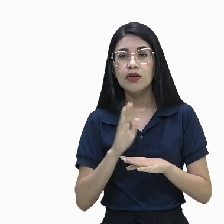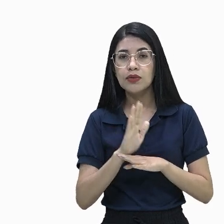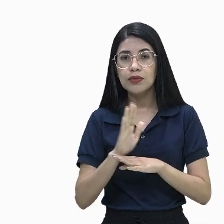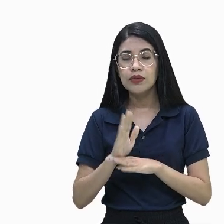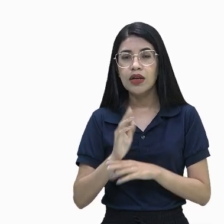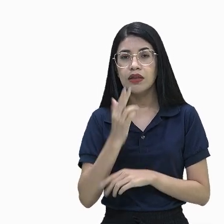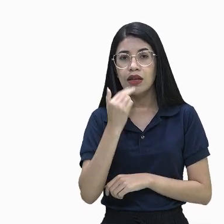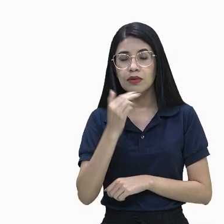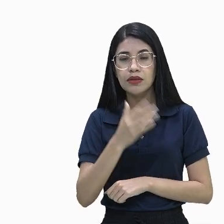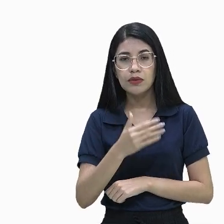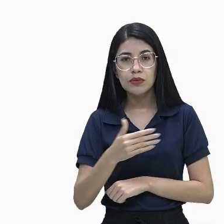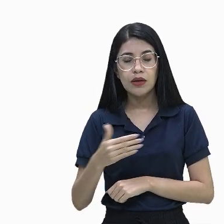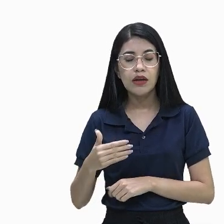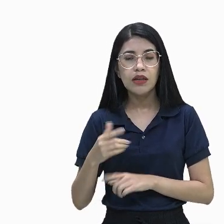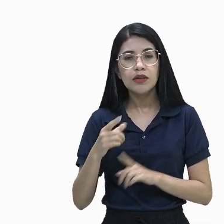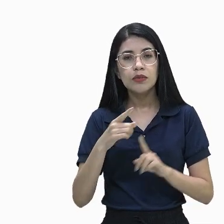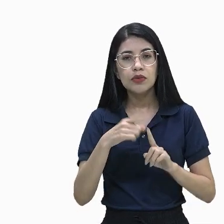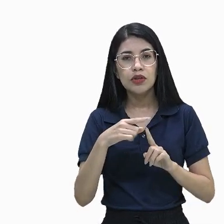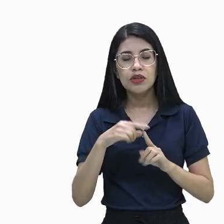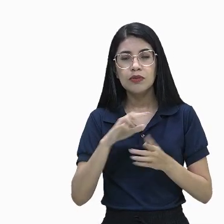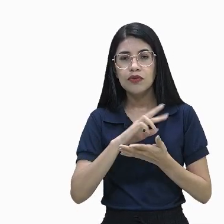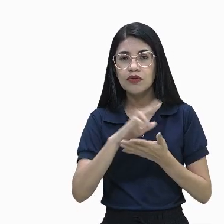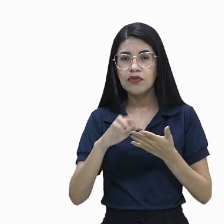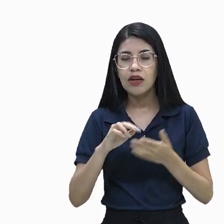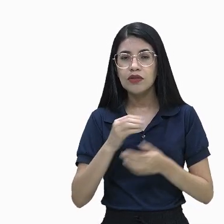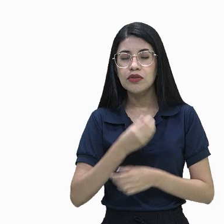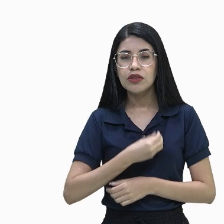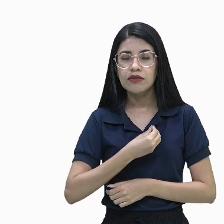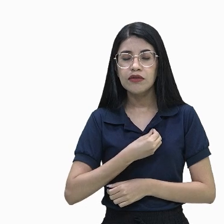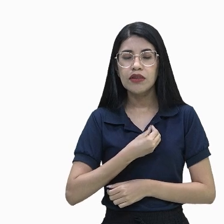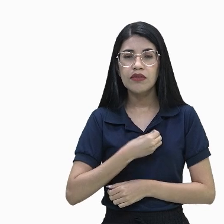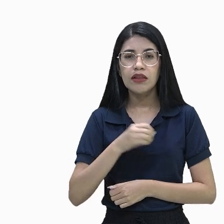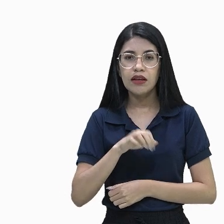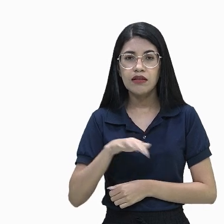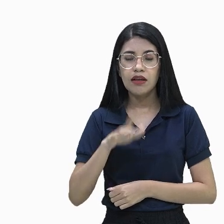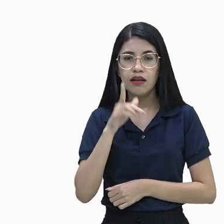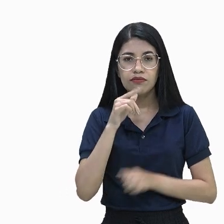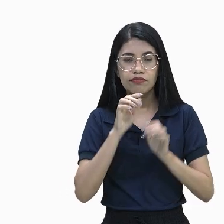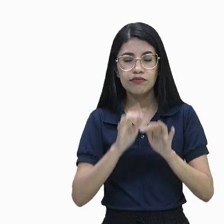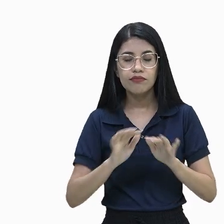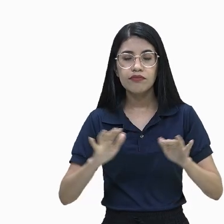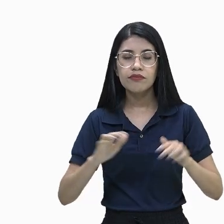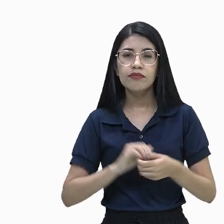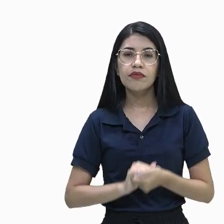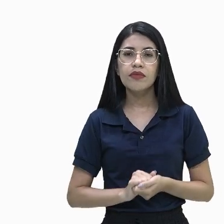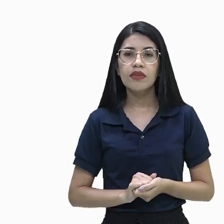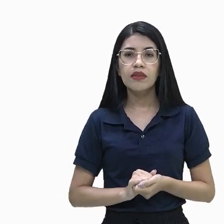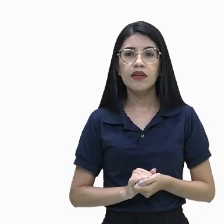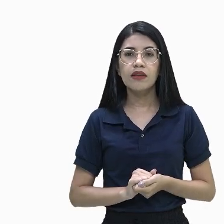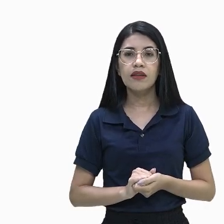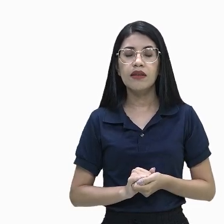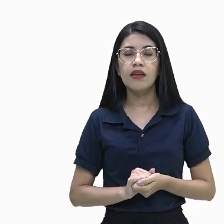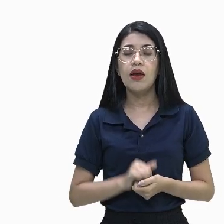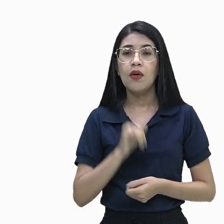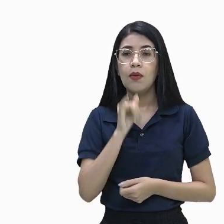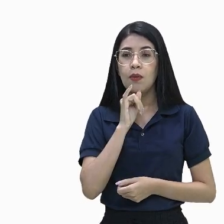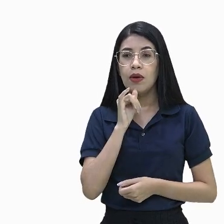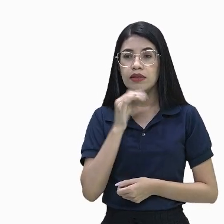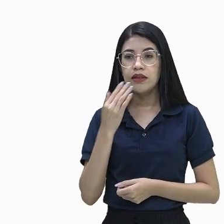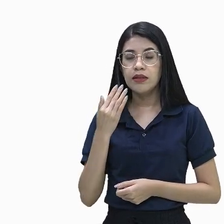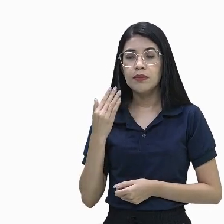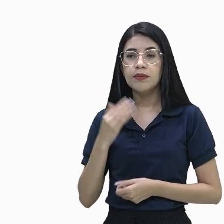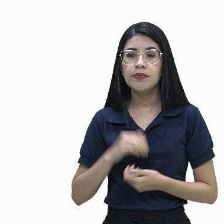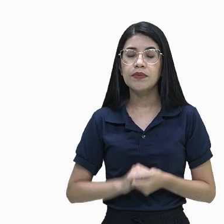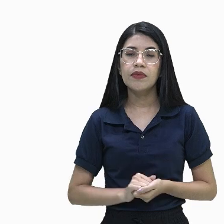espécies animais dos oceanos, tá bom? Aí o exemplo, né, a depressão Challenge da Fossa das Marianas, que possui